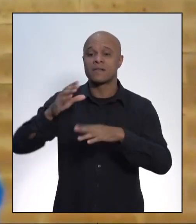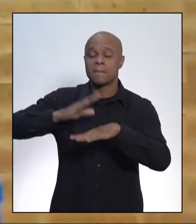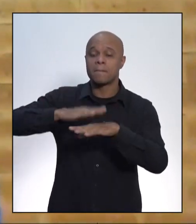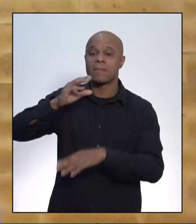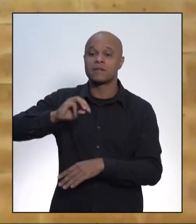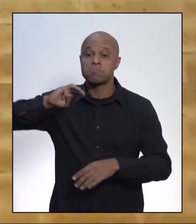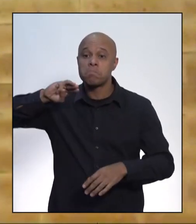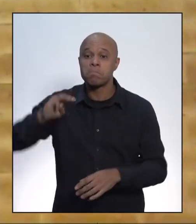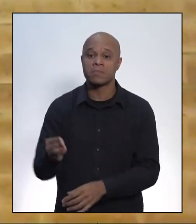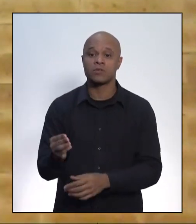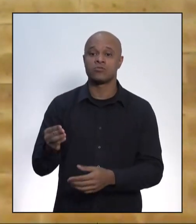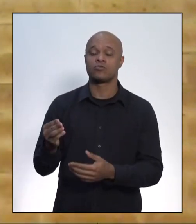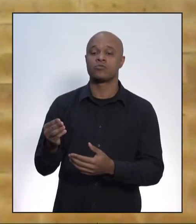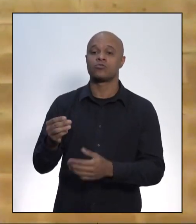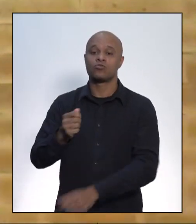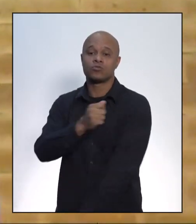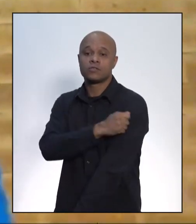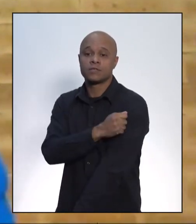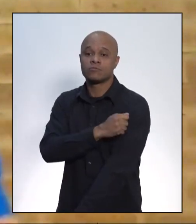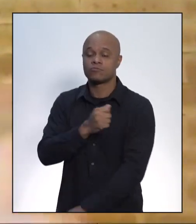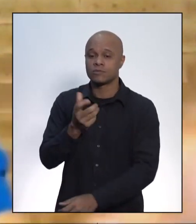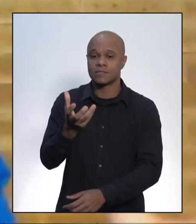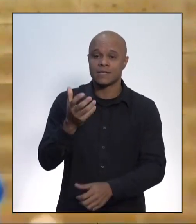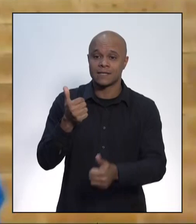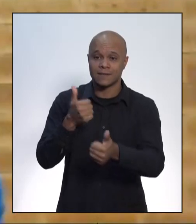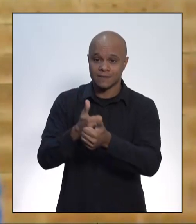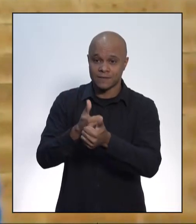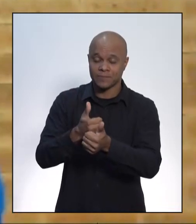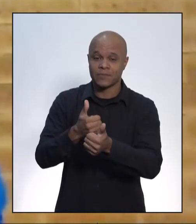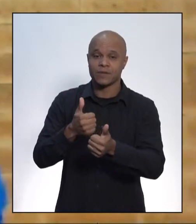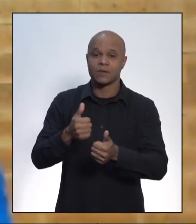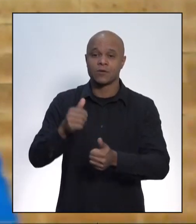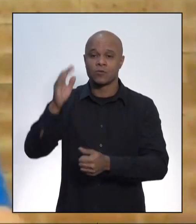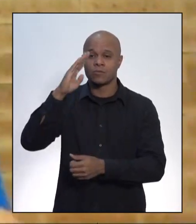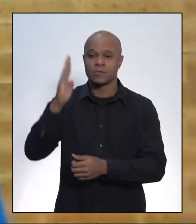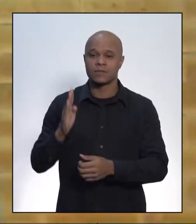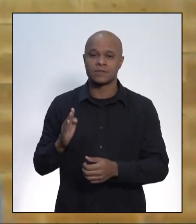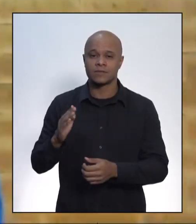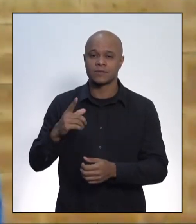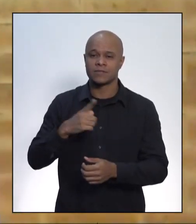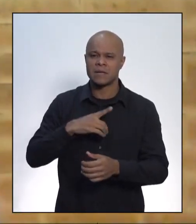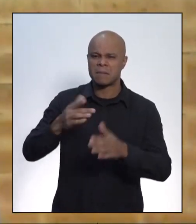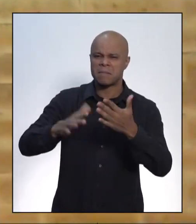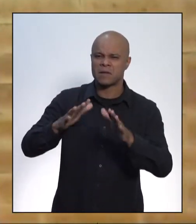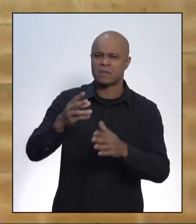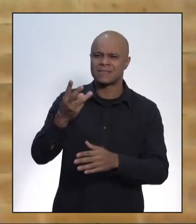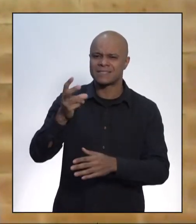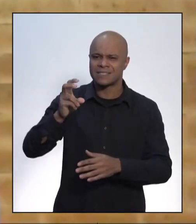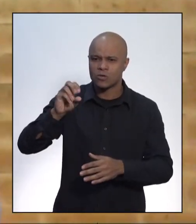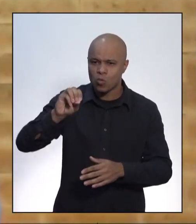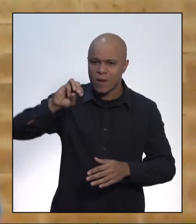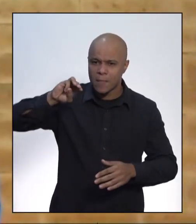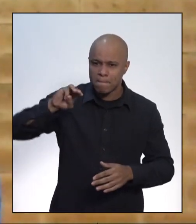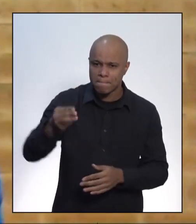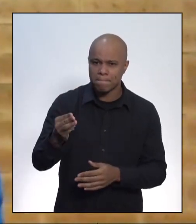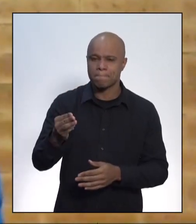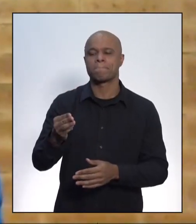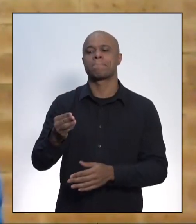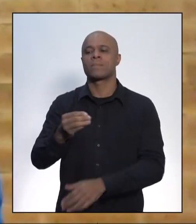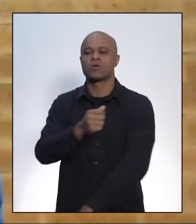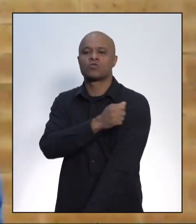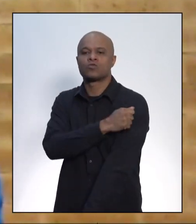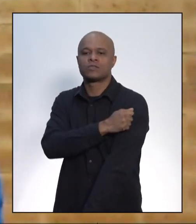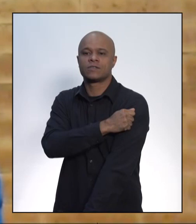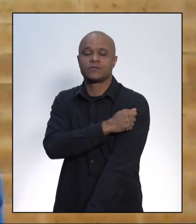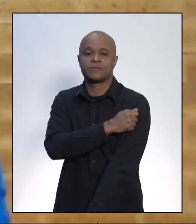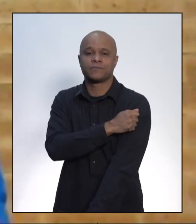milhões de alunos, né? Se você pensar no Brasil, o Brasil tem 50 milhões de alunos, né? 45, 50 milhões de alunos da educação básica, né? Então,